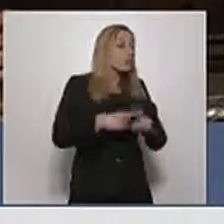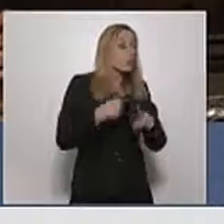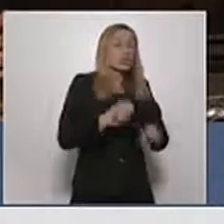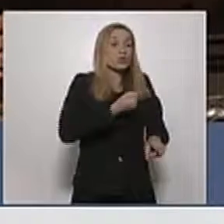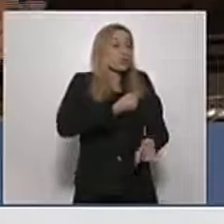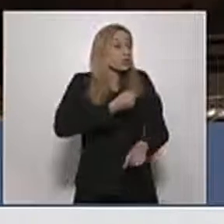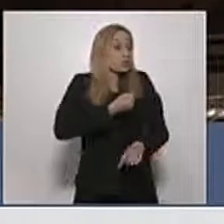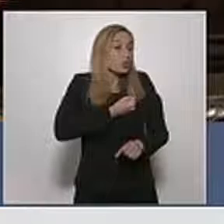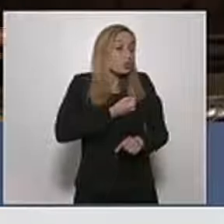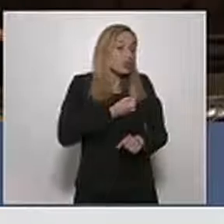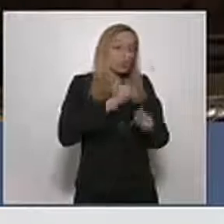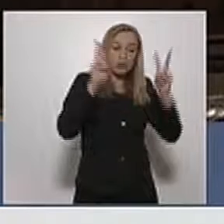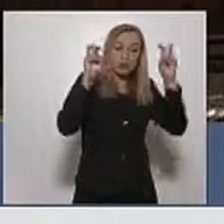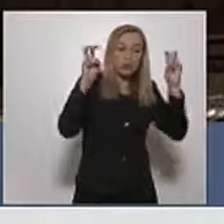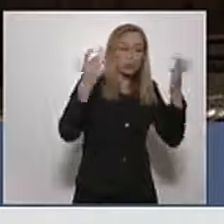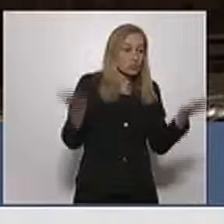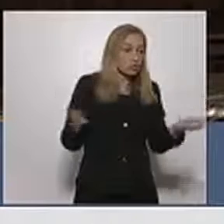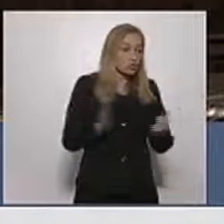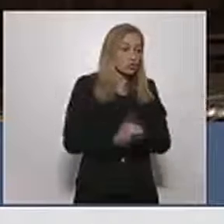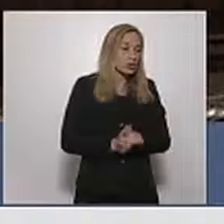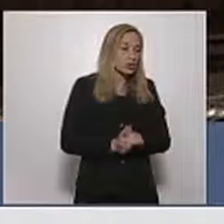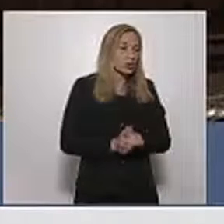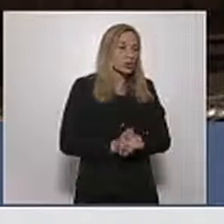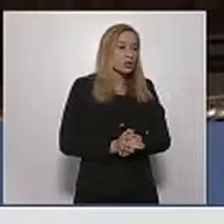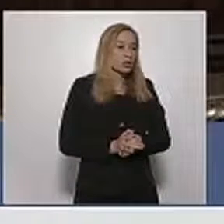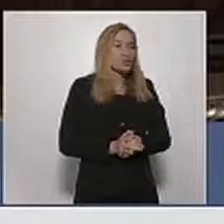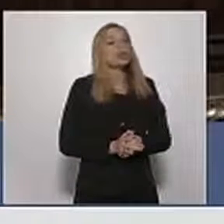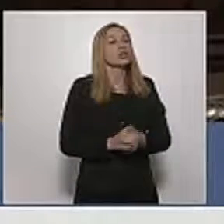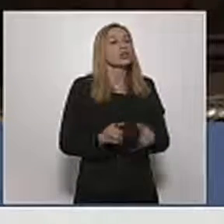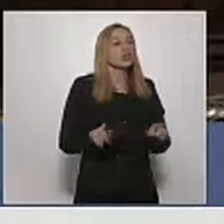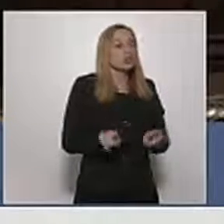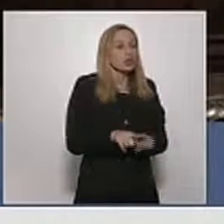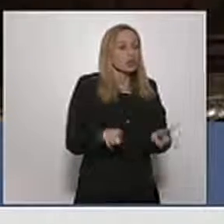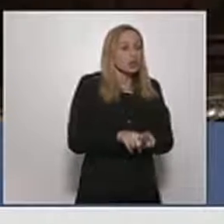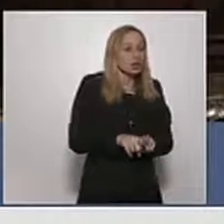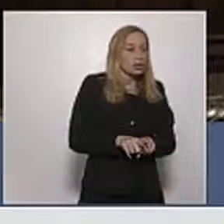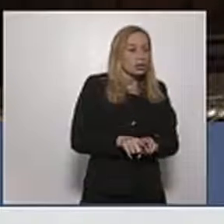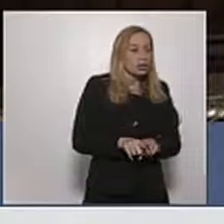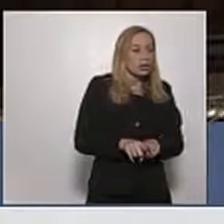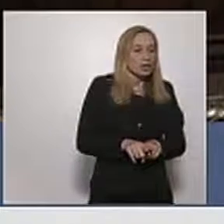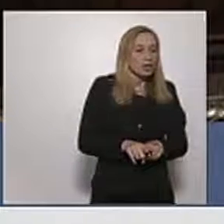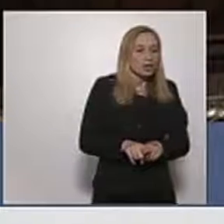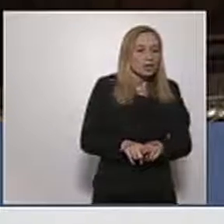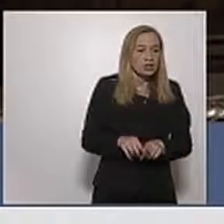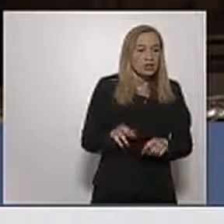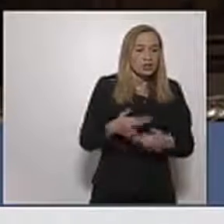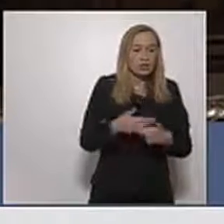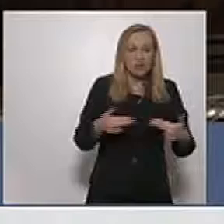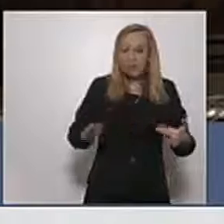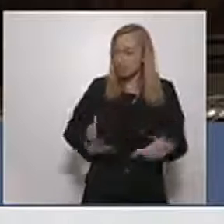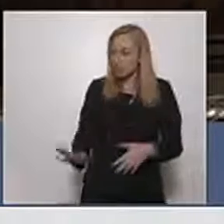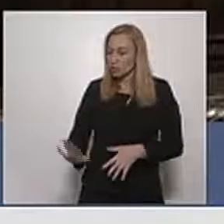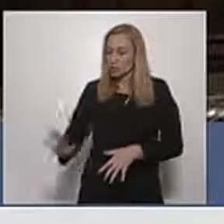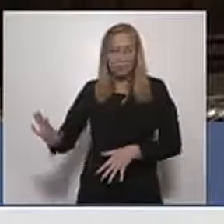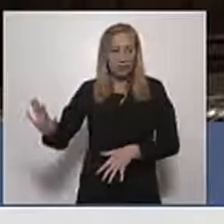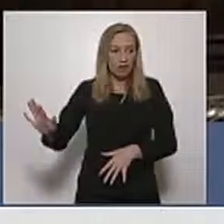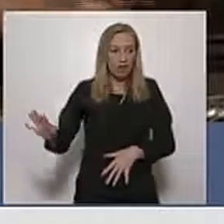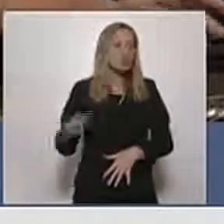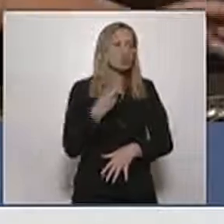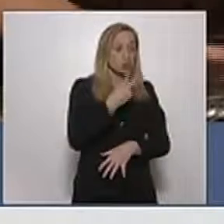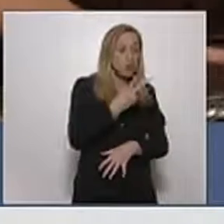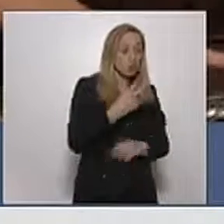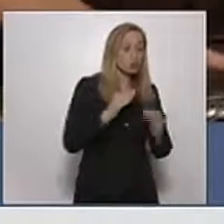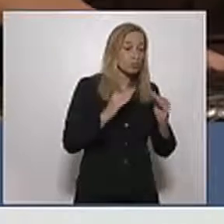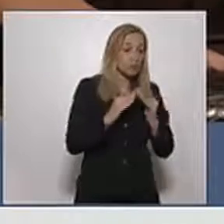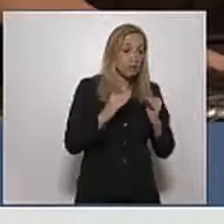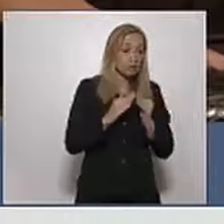inúmeros casos, a gente só vai somando. O que são os casos também dos snipers e Manguinhos? Foi morto 2 moradores